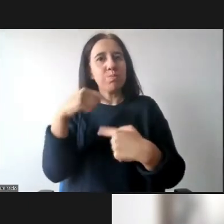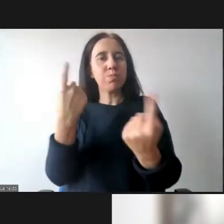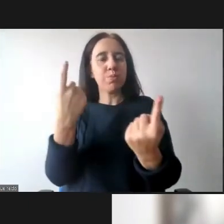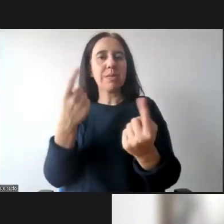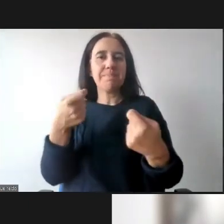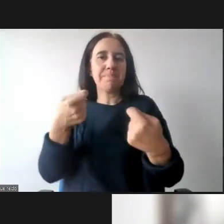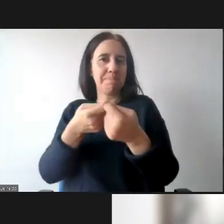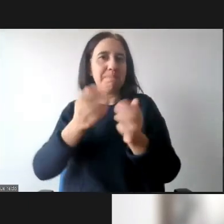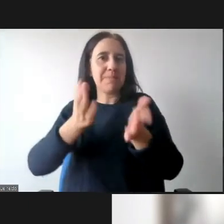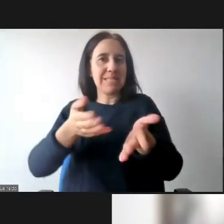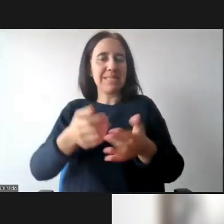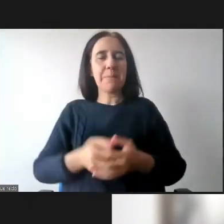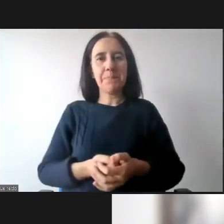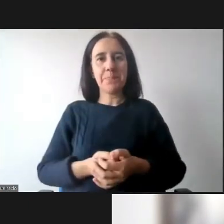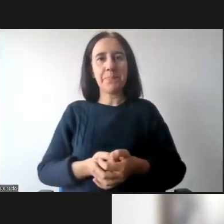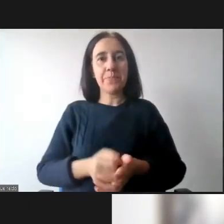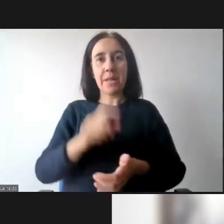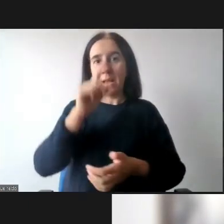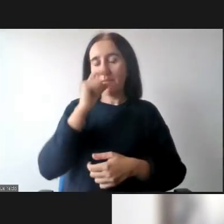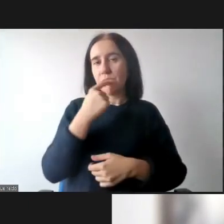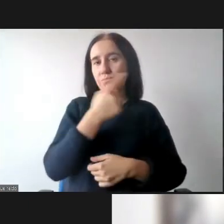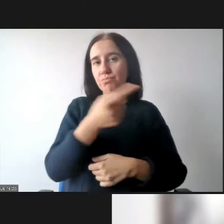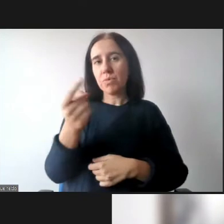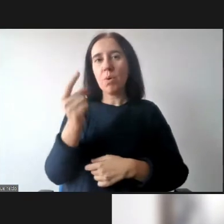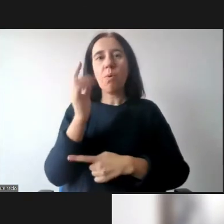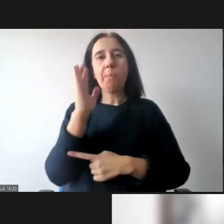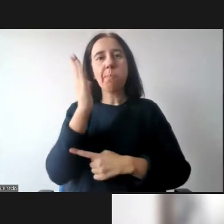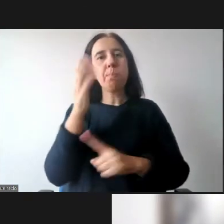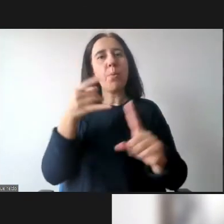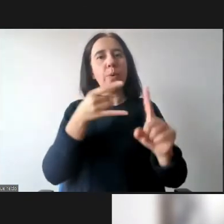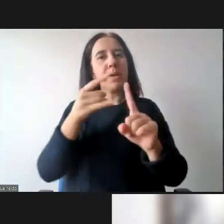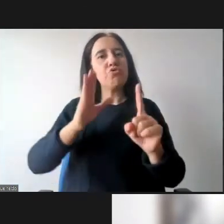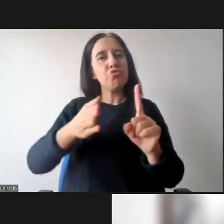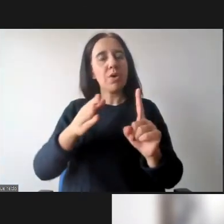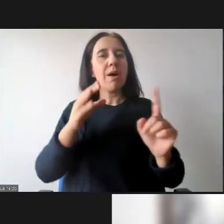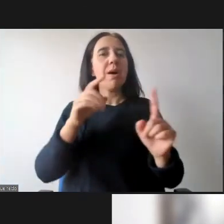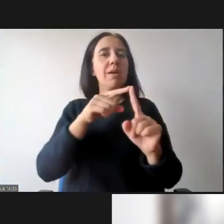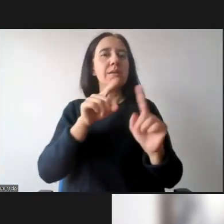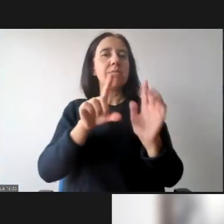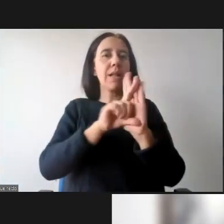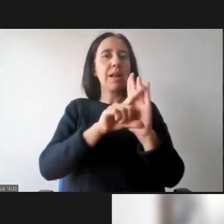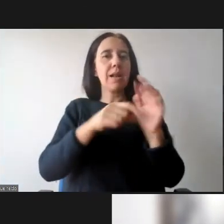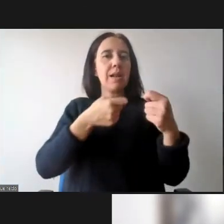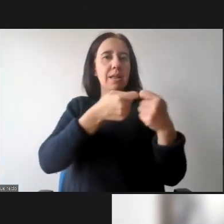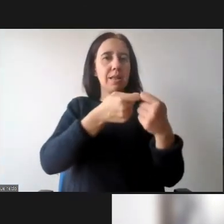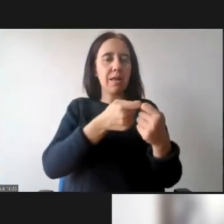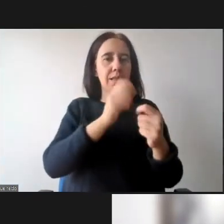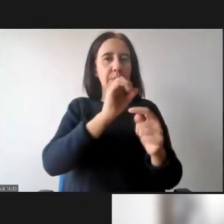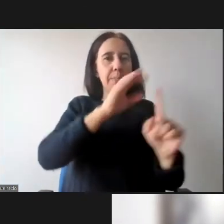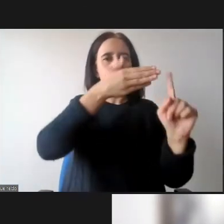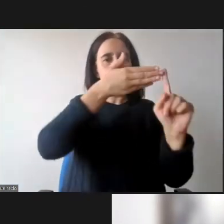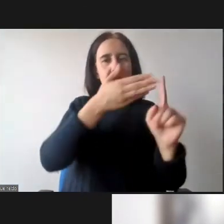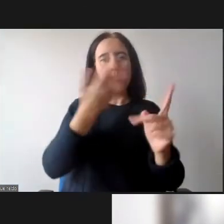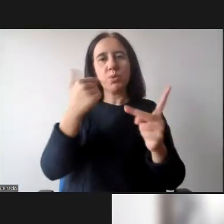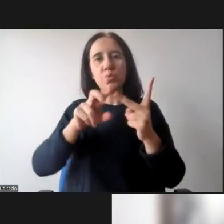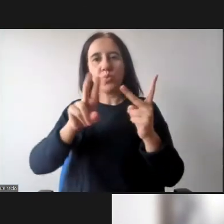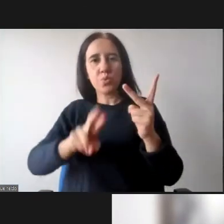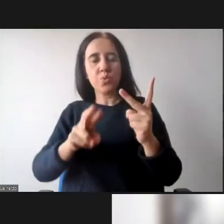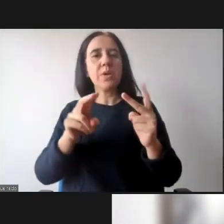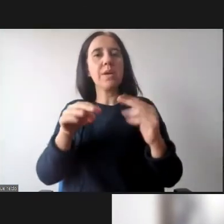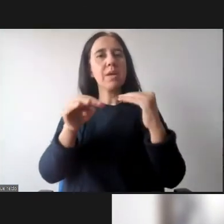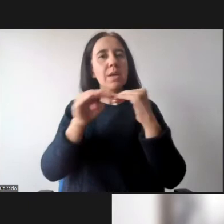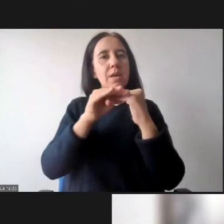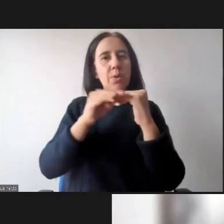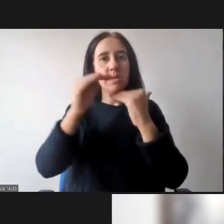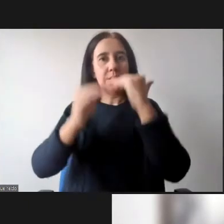encontrado. Recordo que já tivemos um primeiro webinar sobre o princípio da legalidade, um segundo webinar sobre igualdade e desigualdades, e